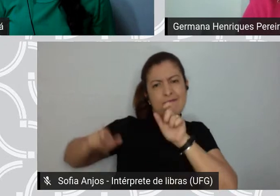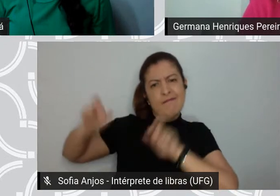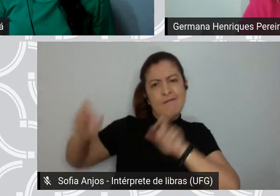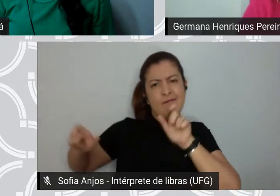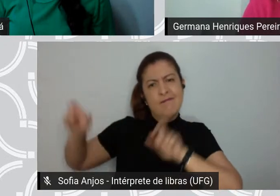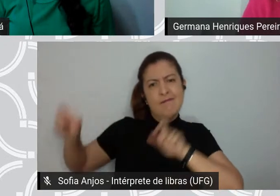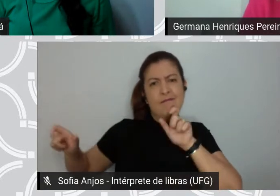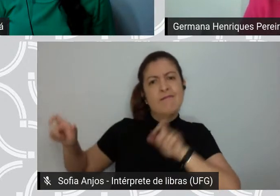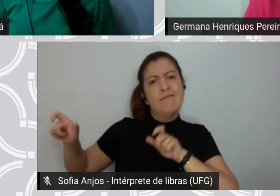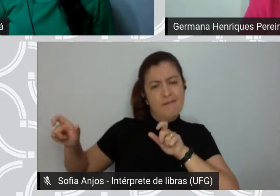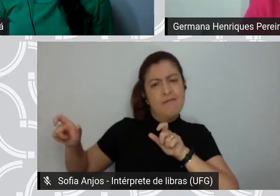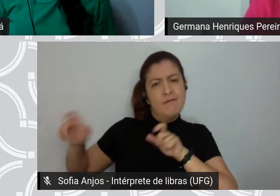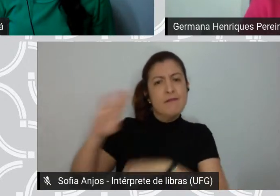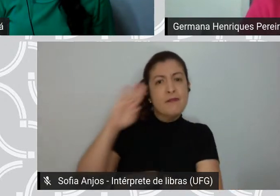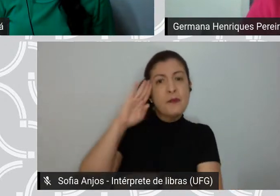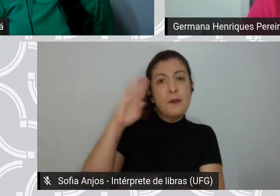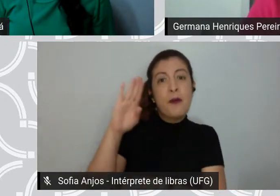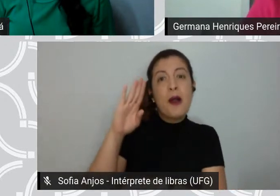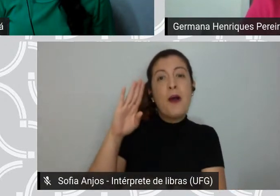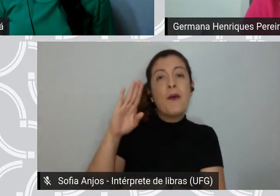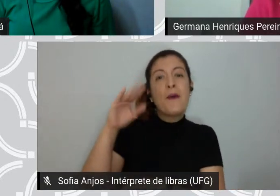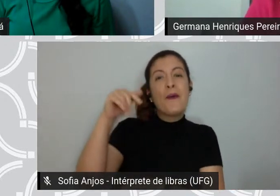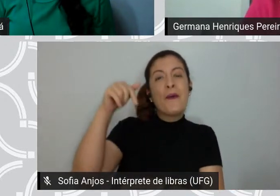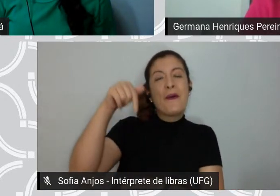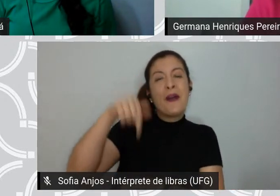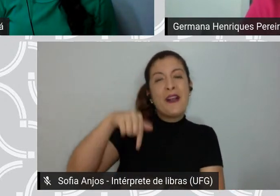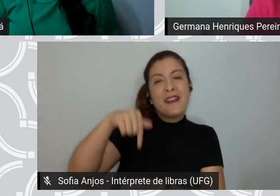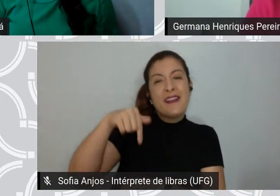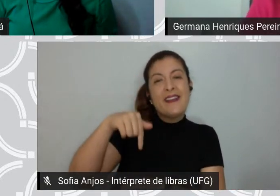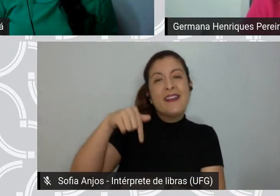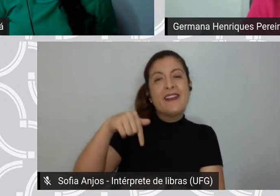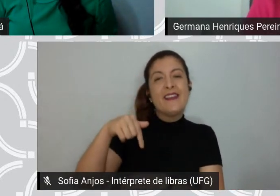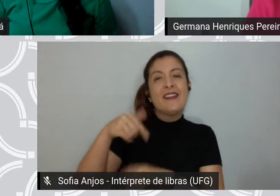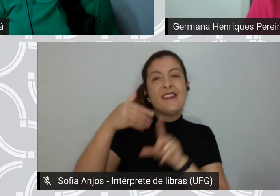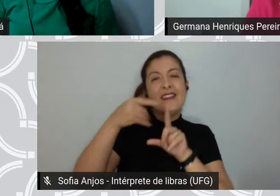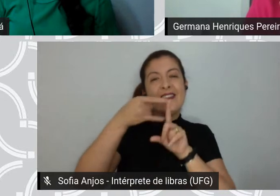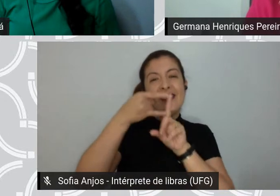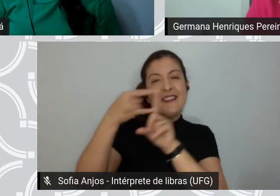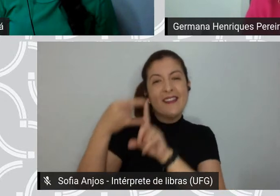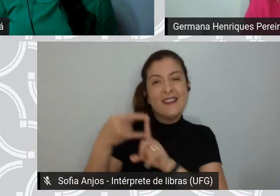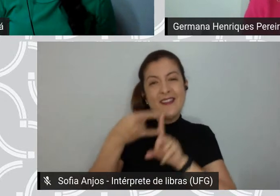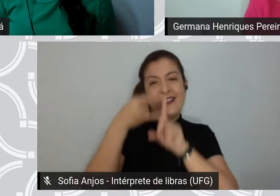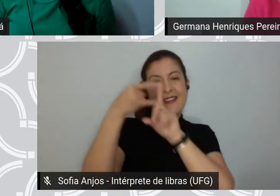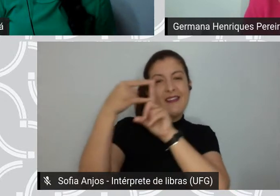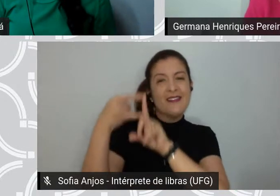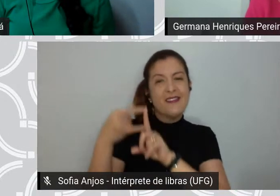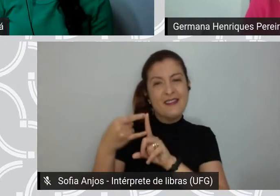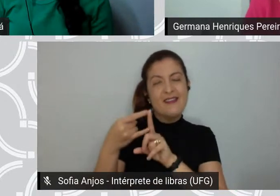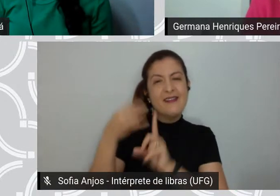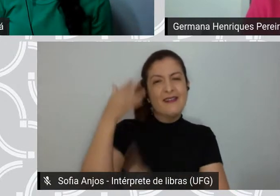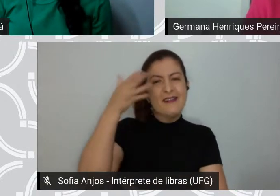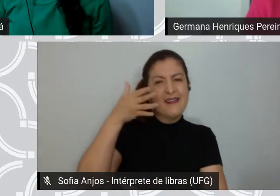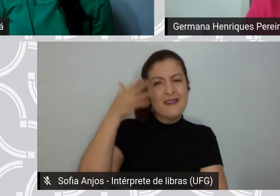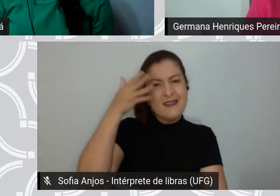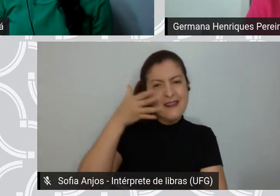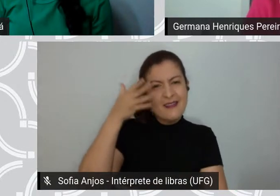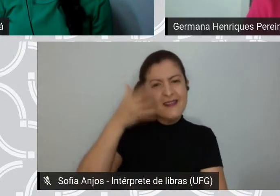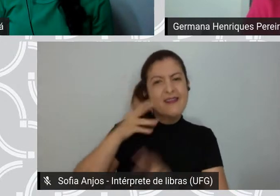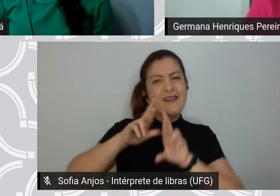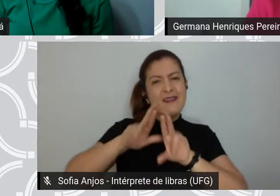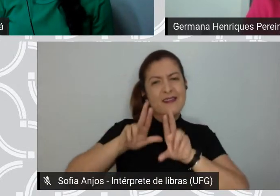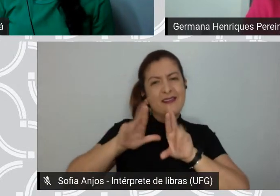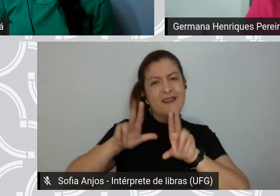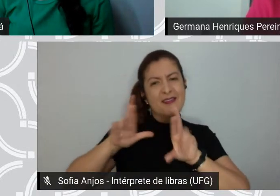trabalhos que foram colocados aqui, né? Nós sabemos que, teoricamente, esse grupo inteiro que vem